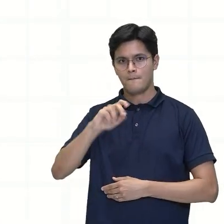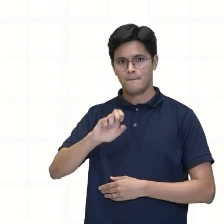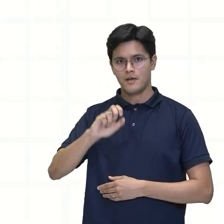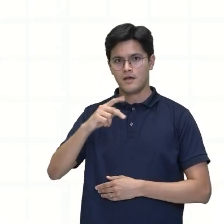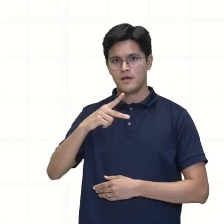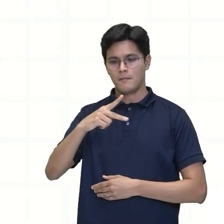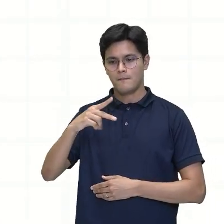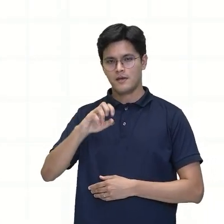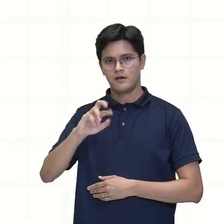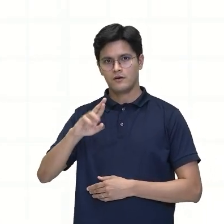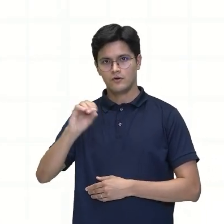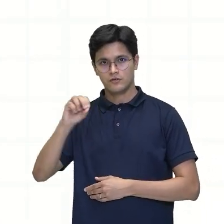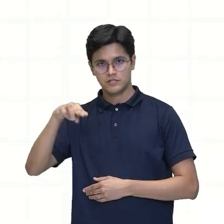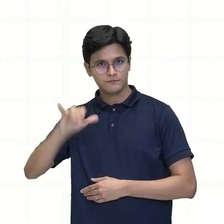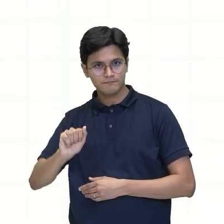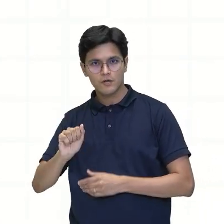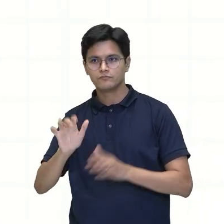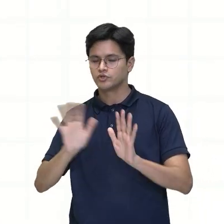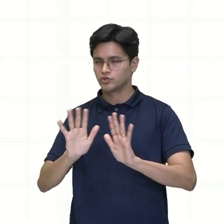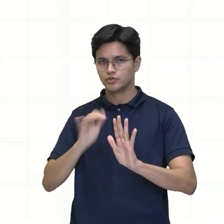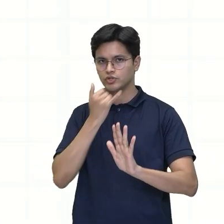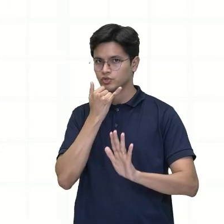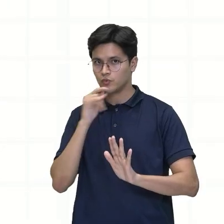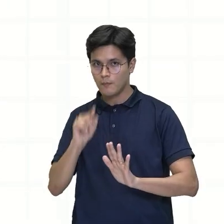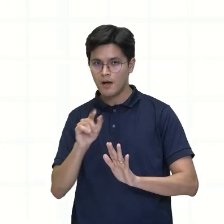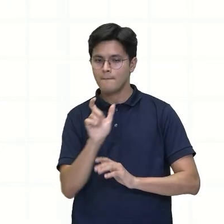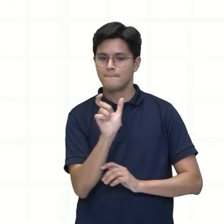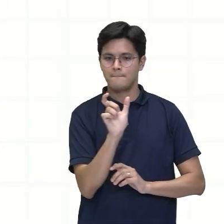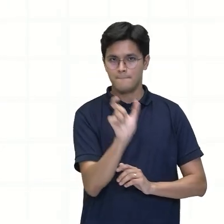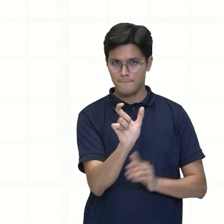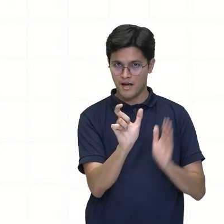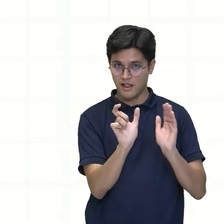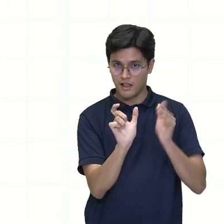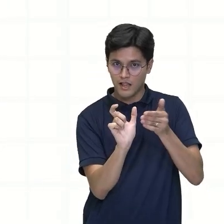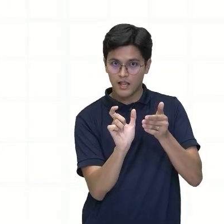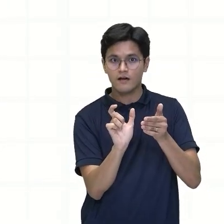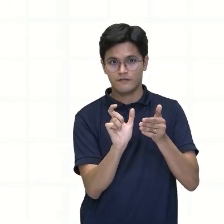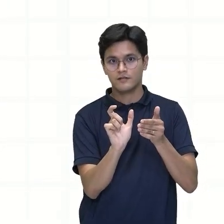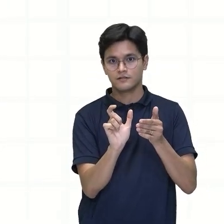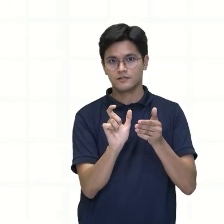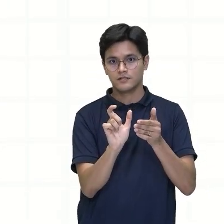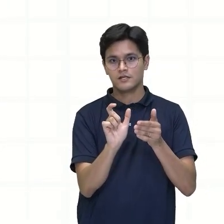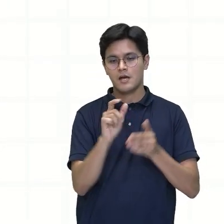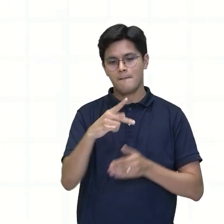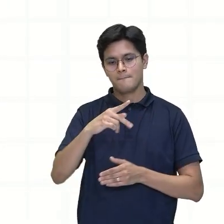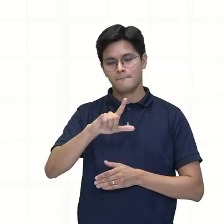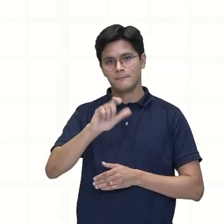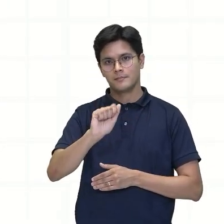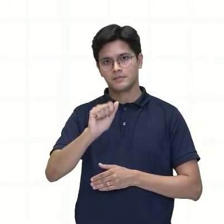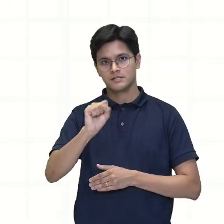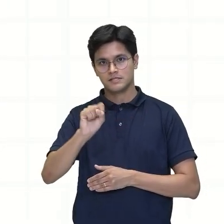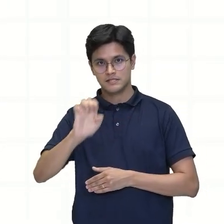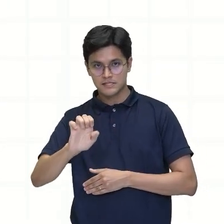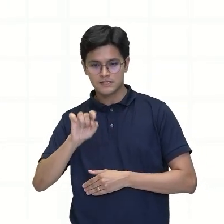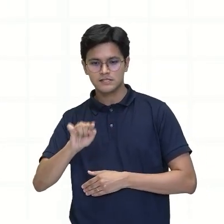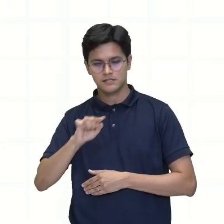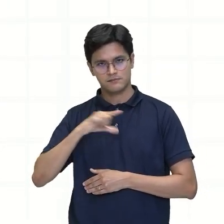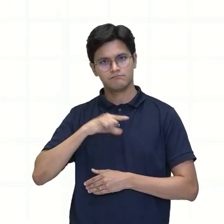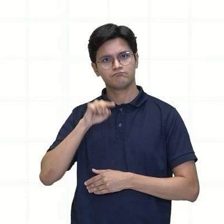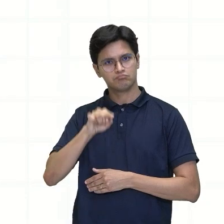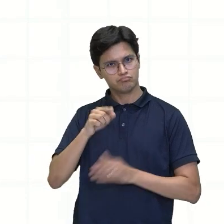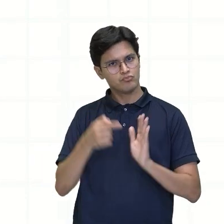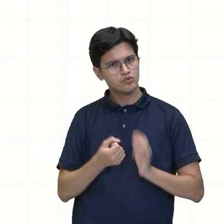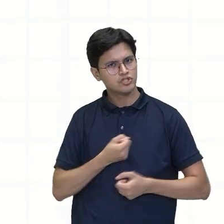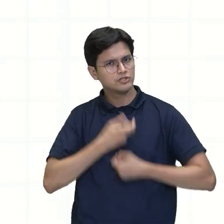palavrinha please vai ajudar bastante aí nessa compreensão, tá certo? né, ele vai sempre passar essa ideia de mais polido,